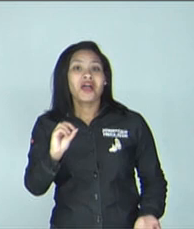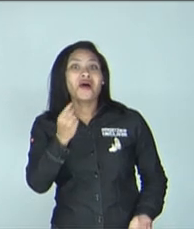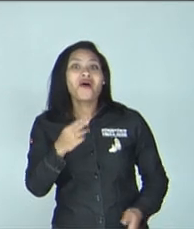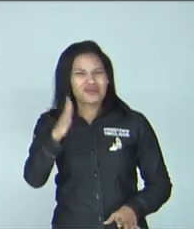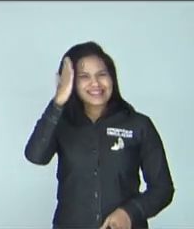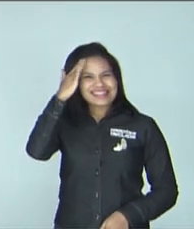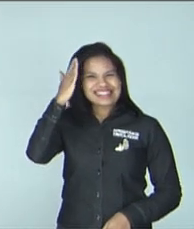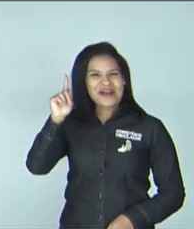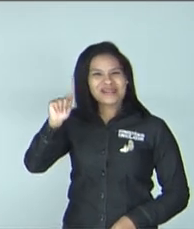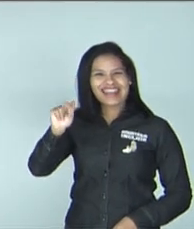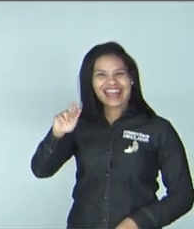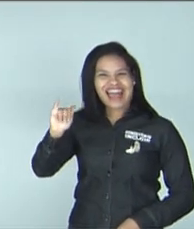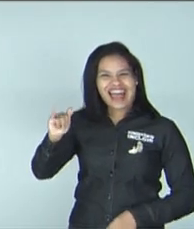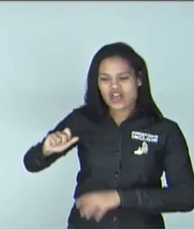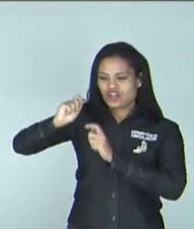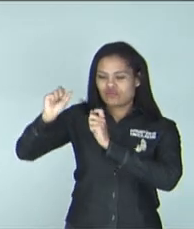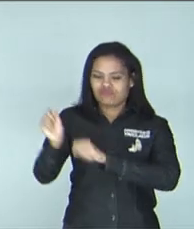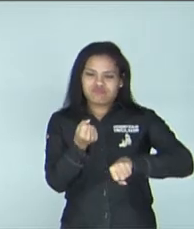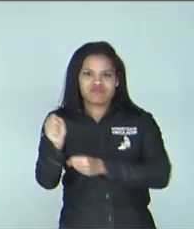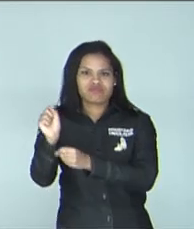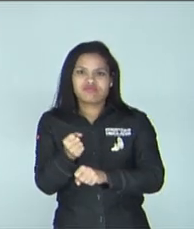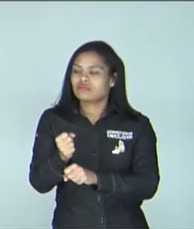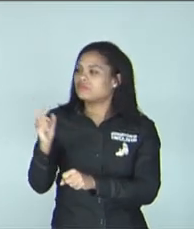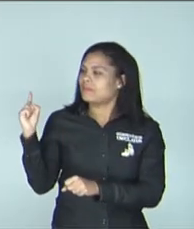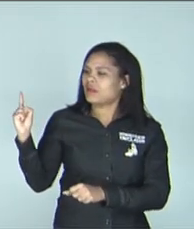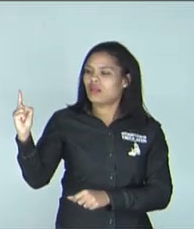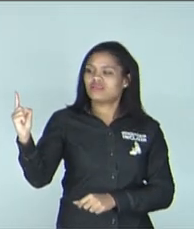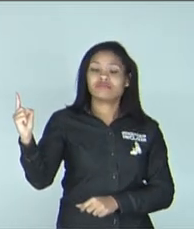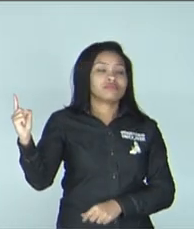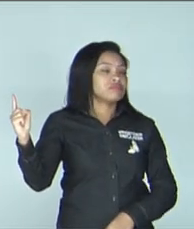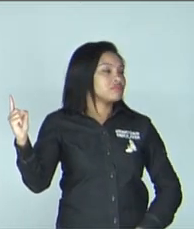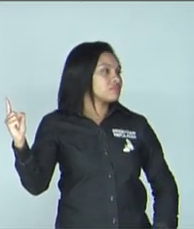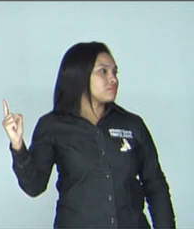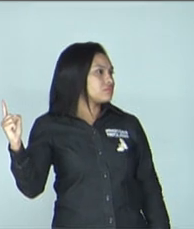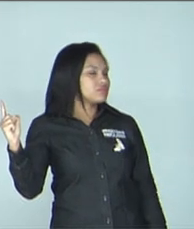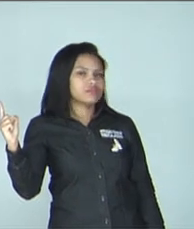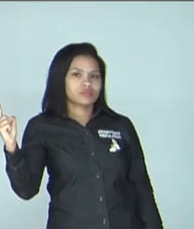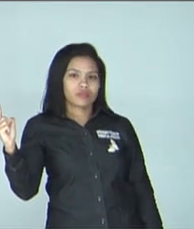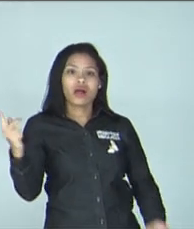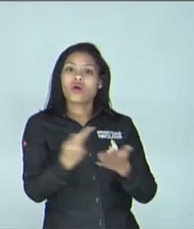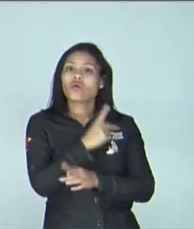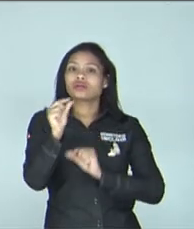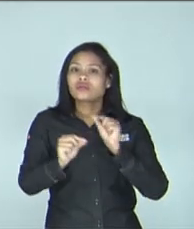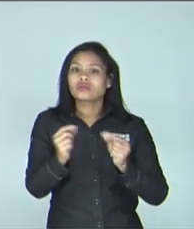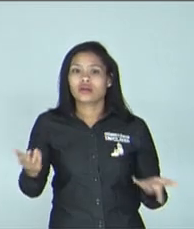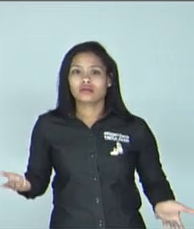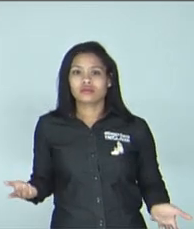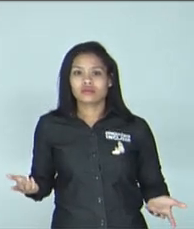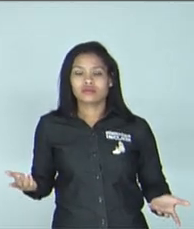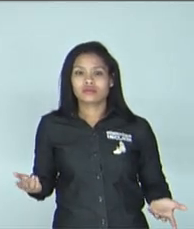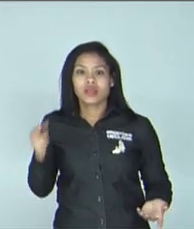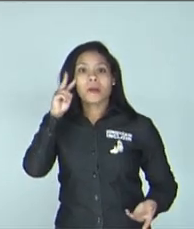você chega enxergá-lo você nem eu ver e quando você passa você passou por uma vassoura por uma pessoa